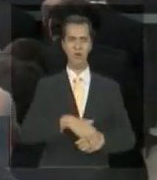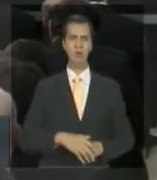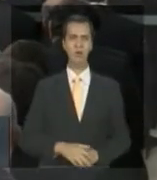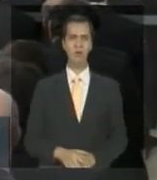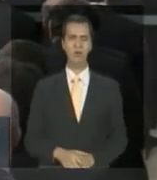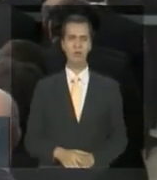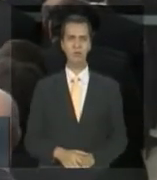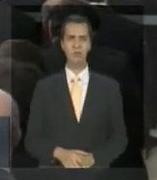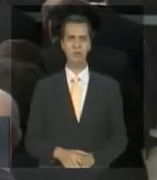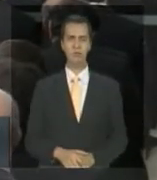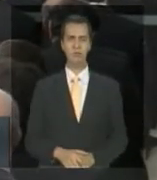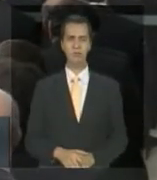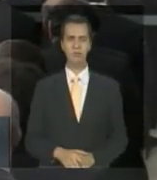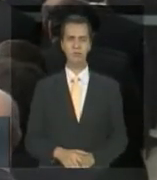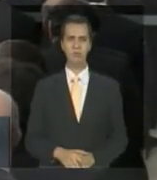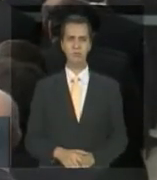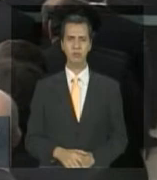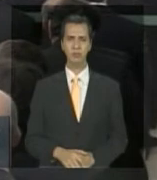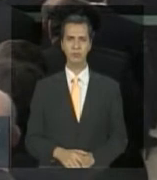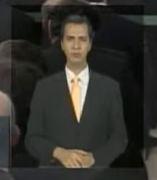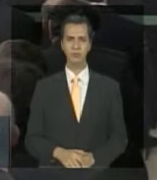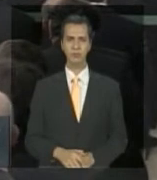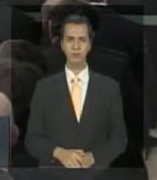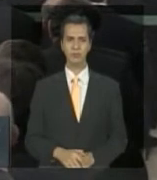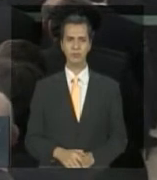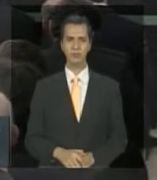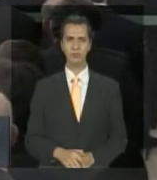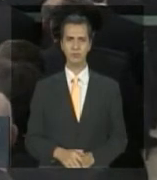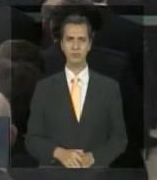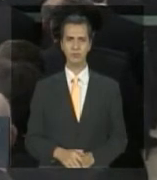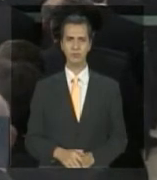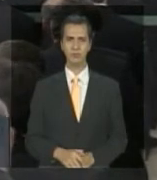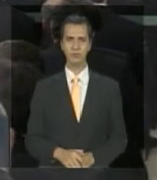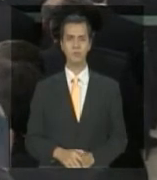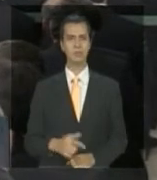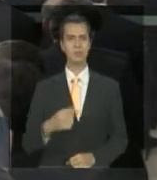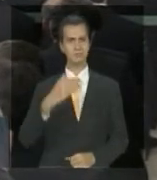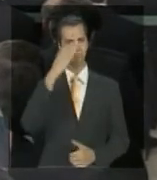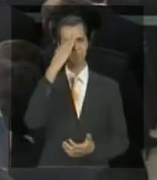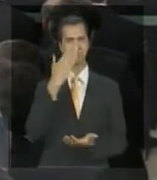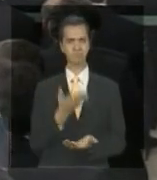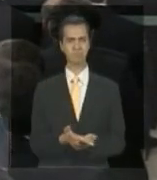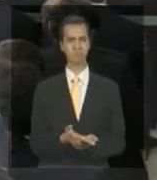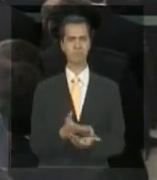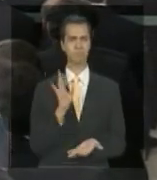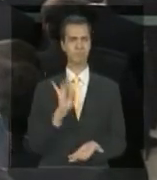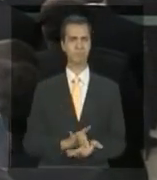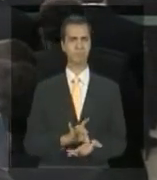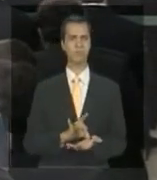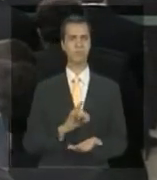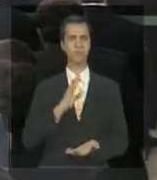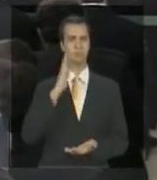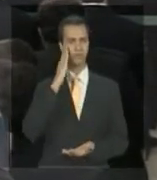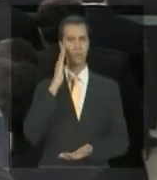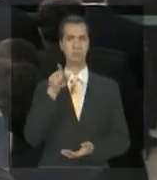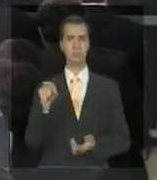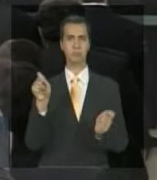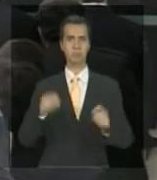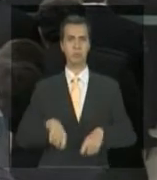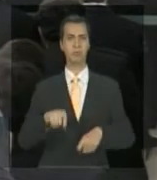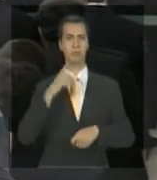precários. Eu tenho certeza que eu continuarei contando com a contribuição e apoio